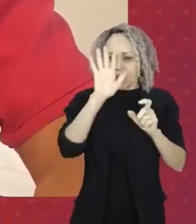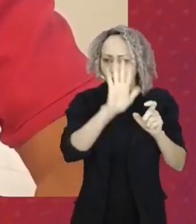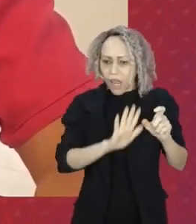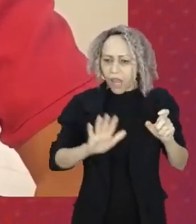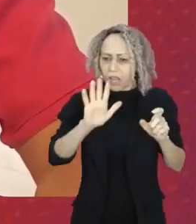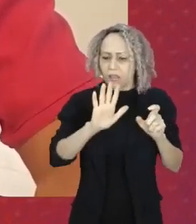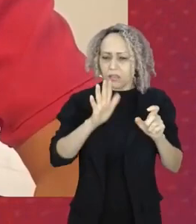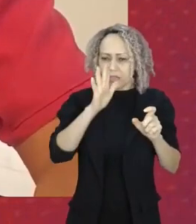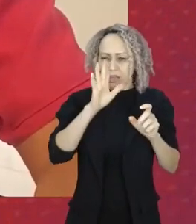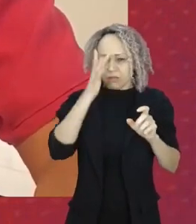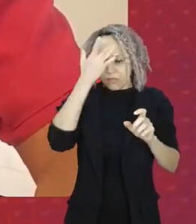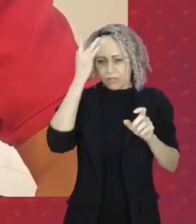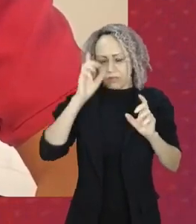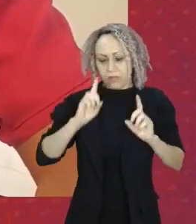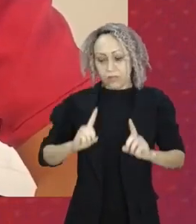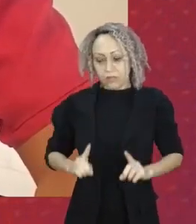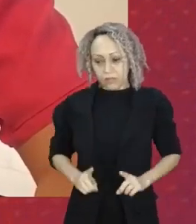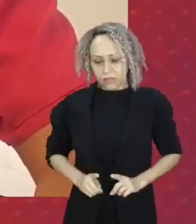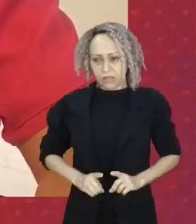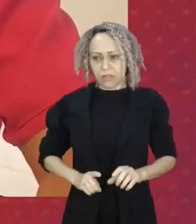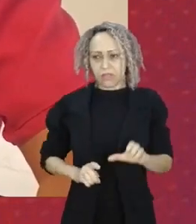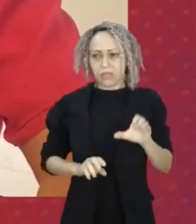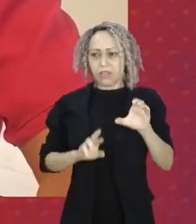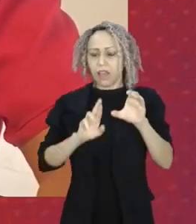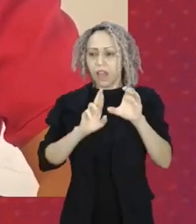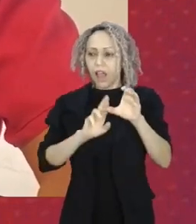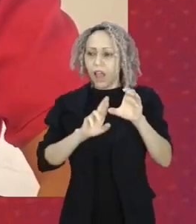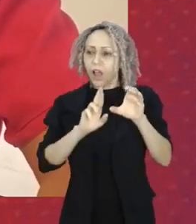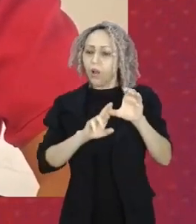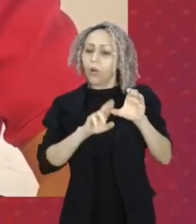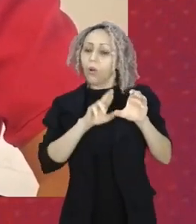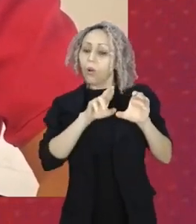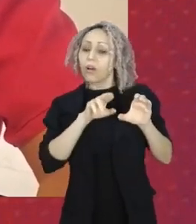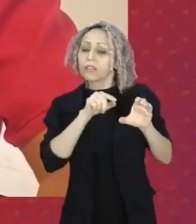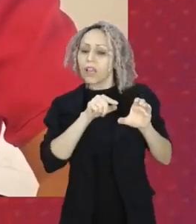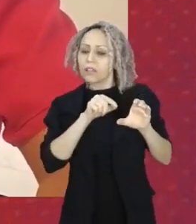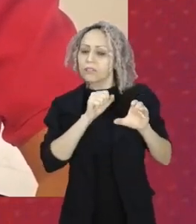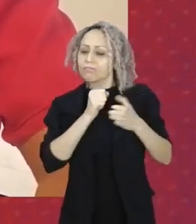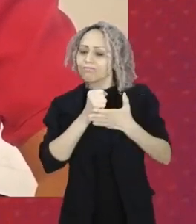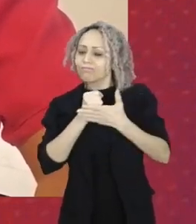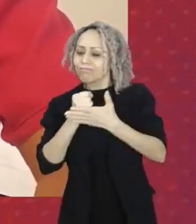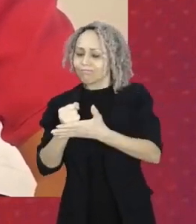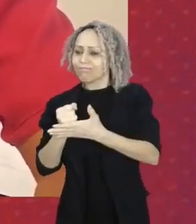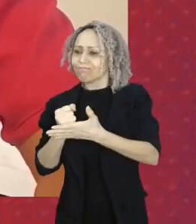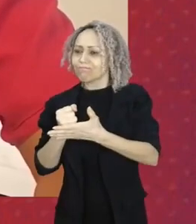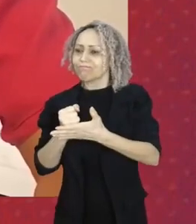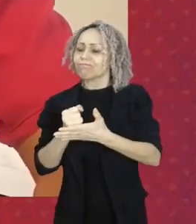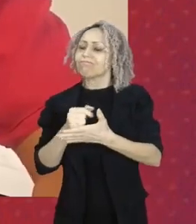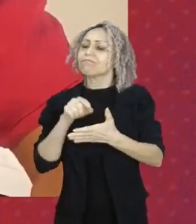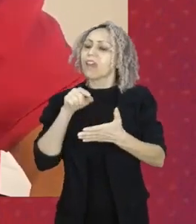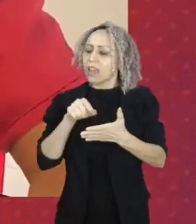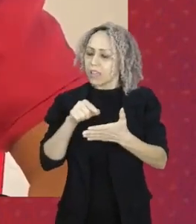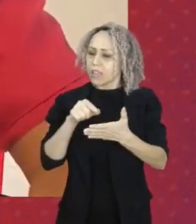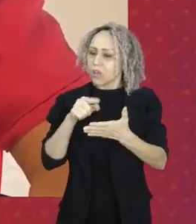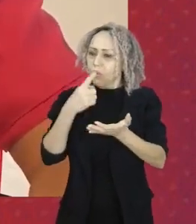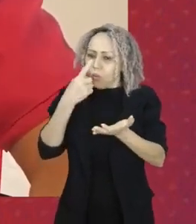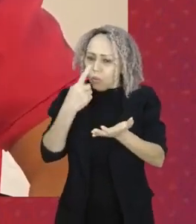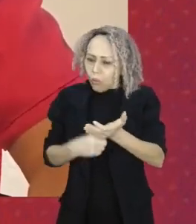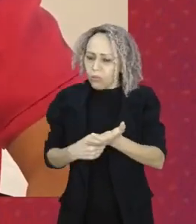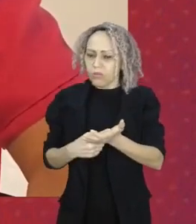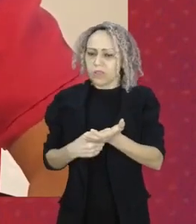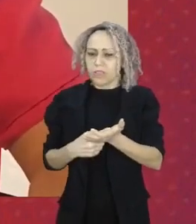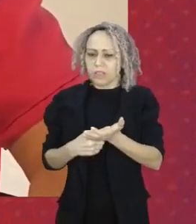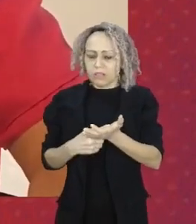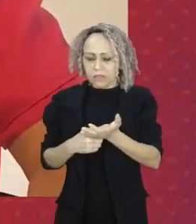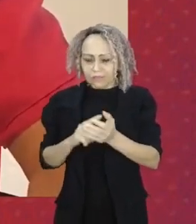com Deficiência, a CORDE. Institui a tutela jurisdicional de interesses